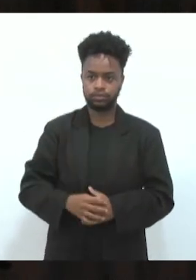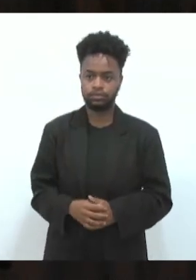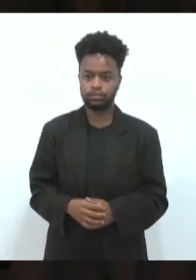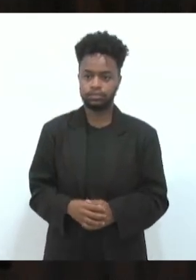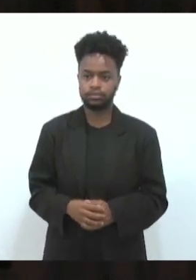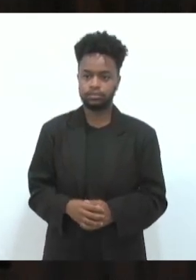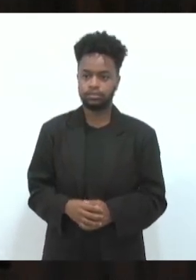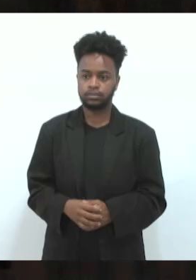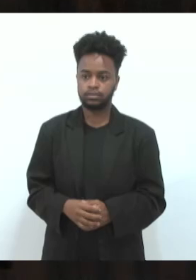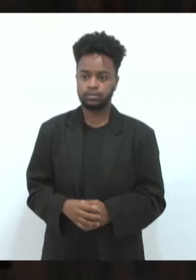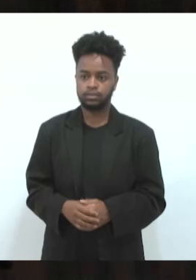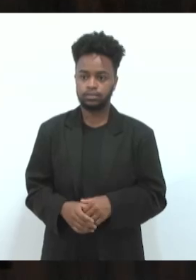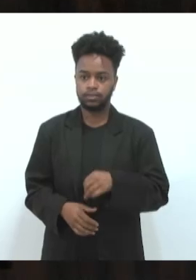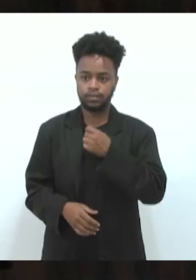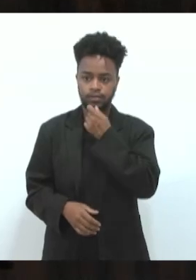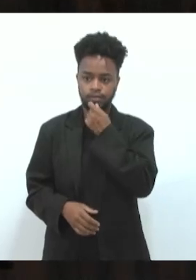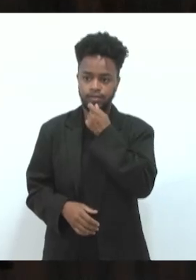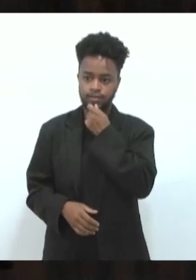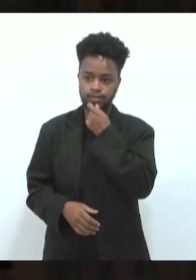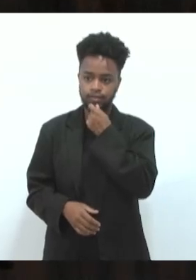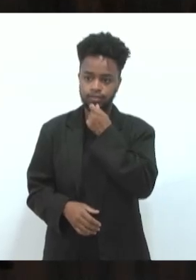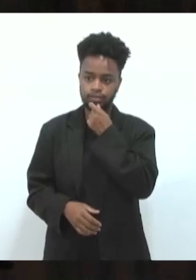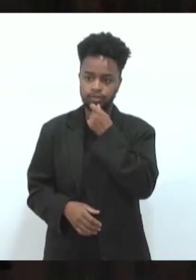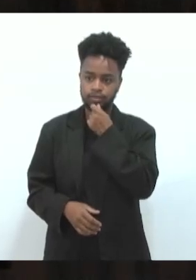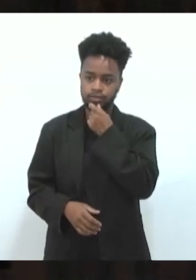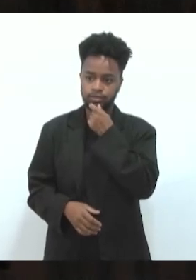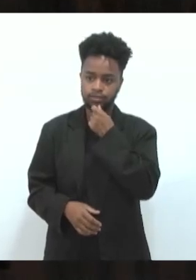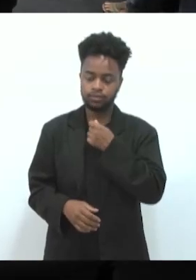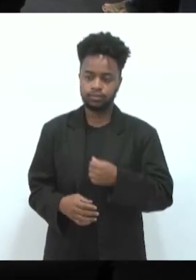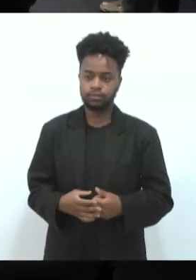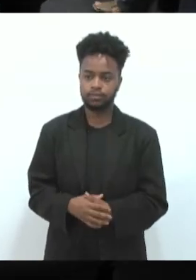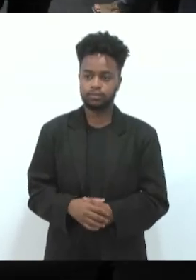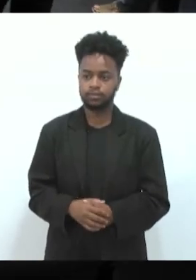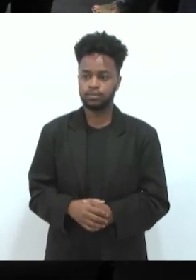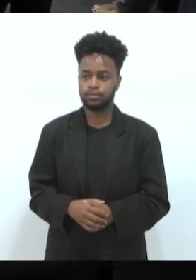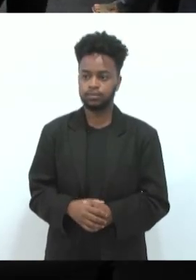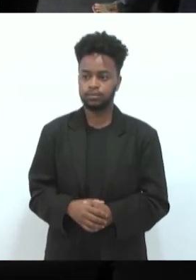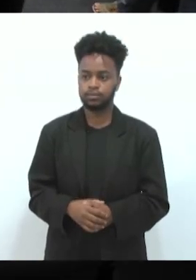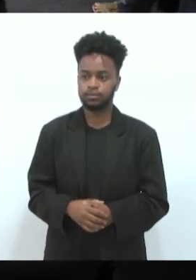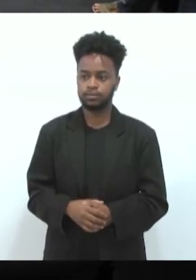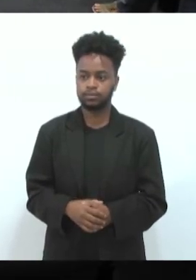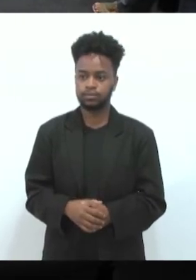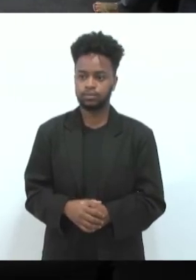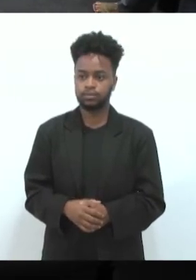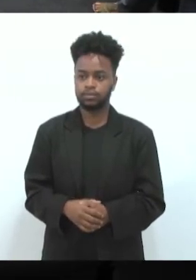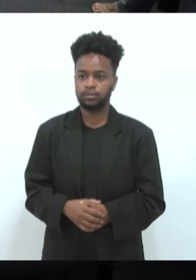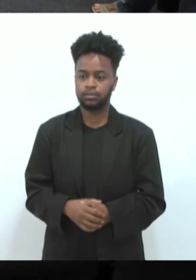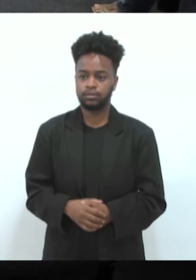Só pediu para dar presença, nem conseguiu entrar online.